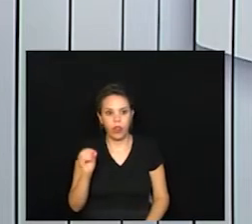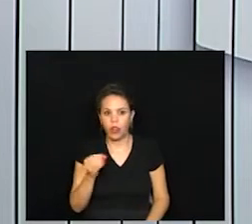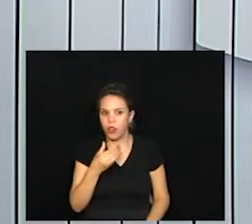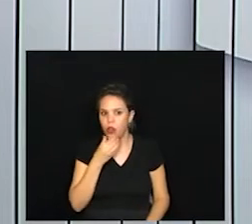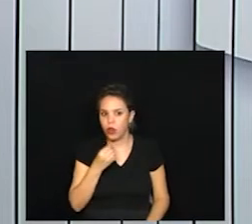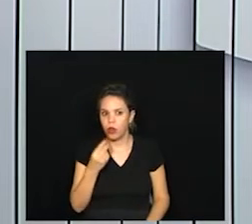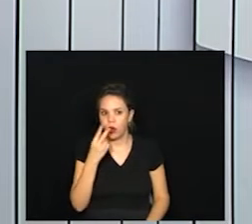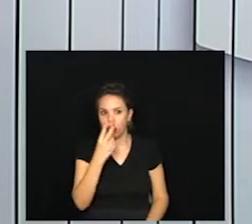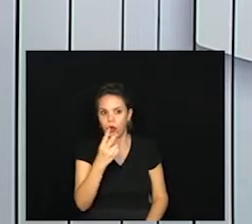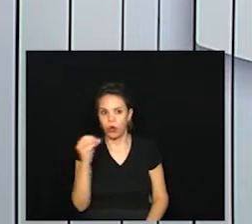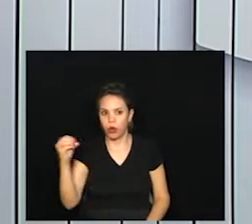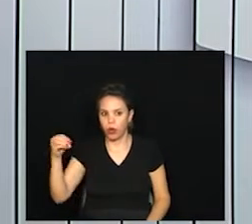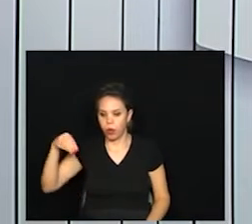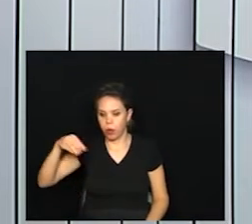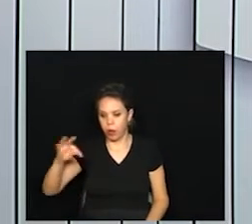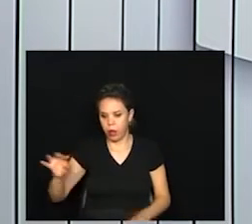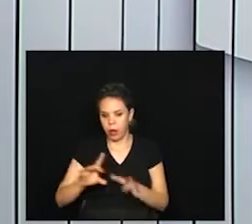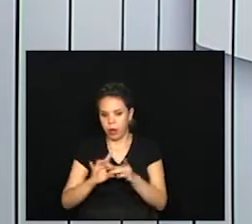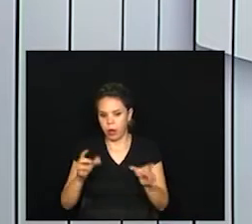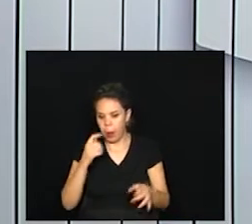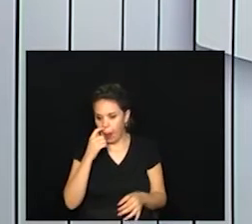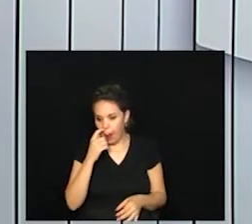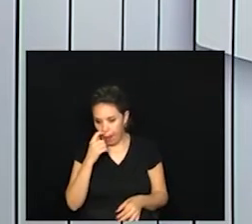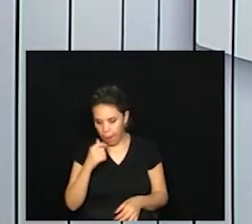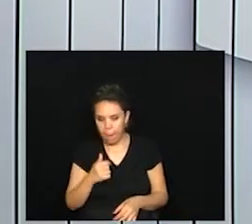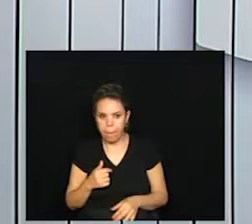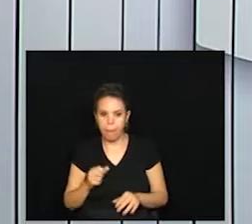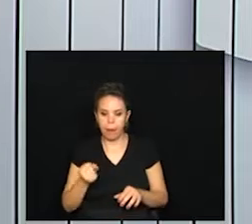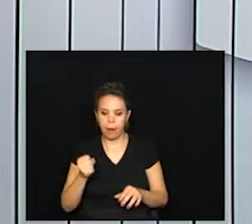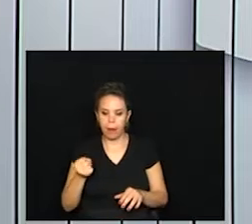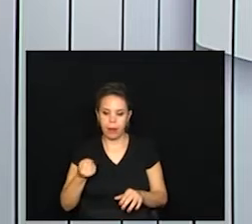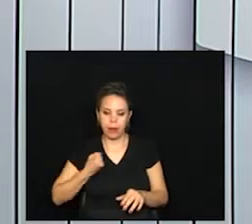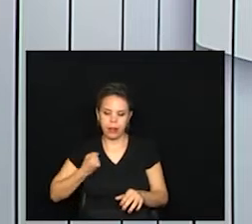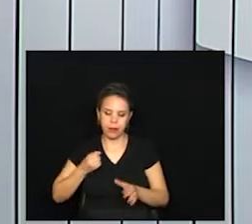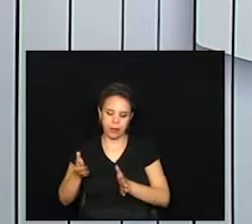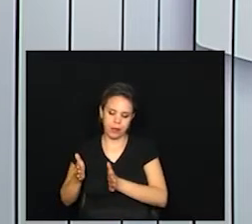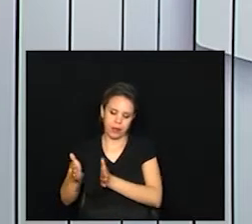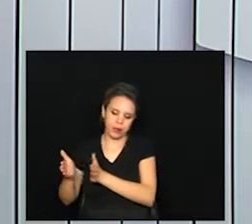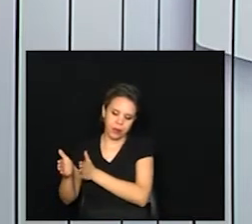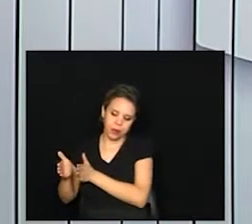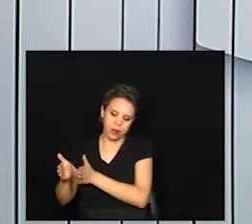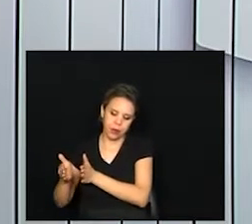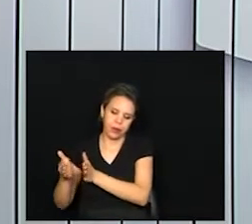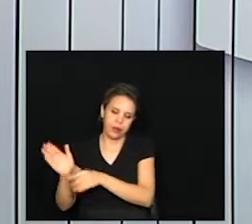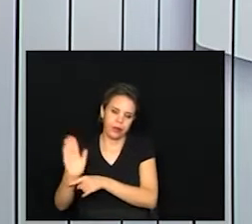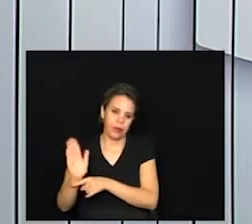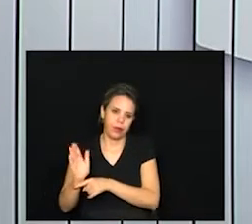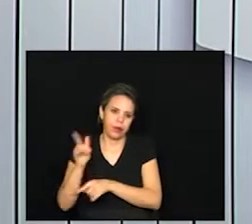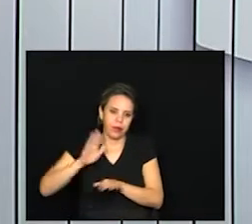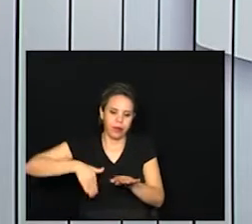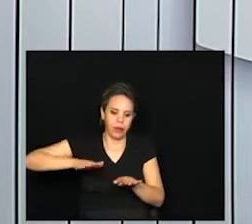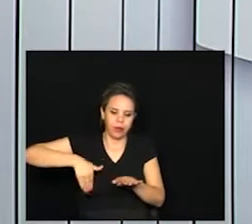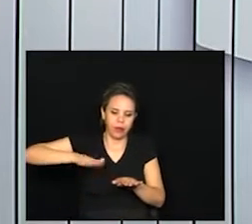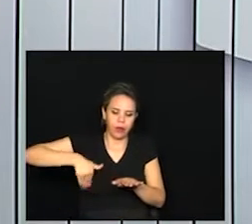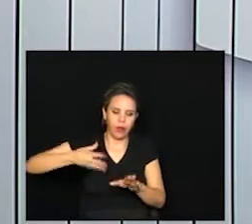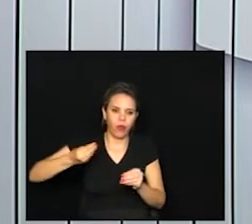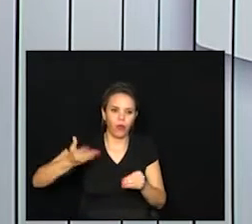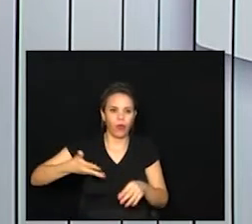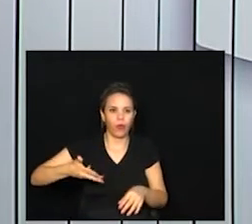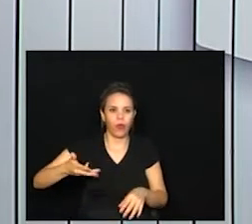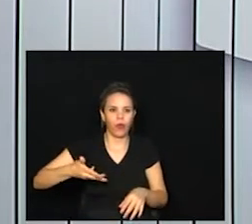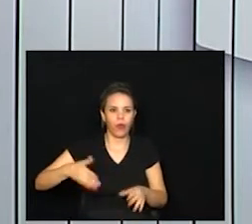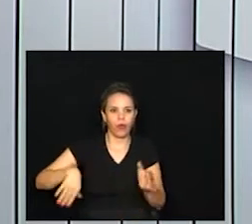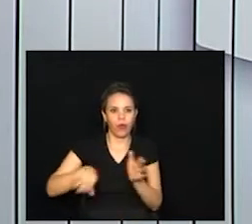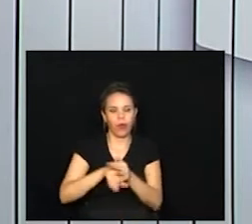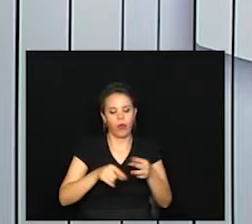nos 200 metros livres, estava na raia 8, então no cantinho aqui do vídeo, e ele nadou muito.